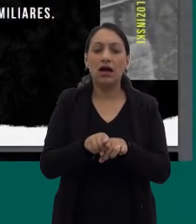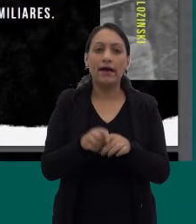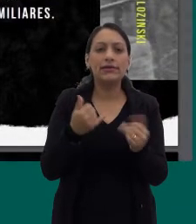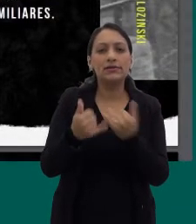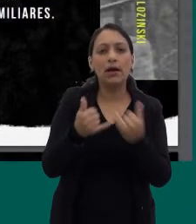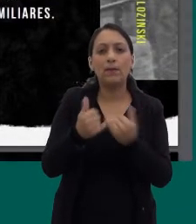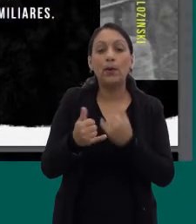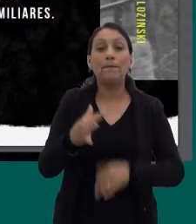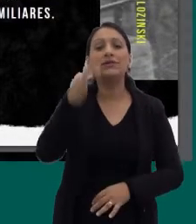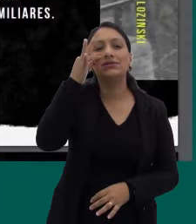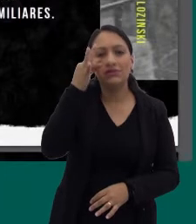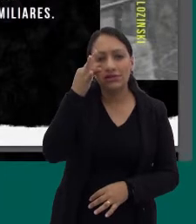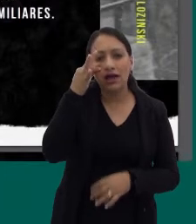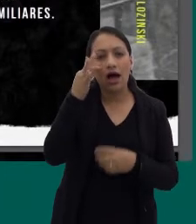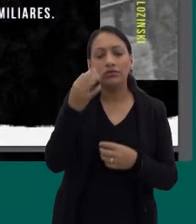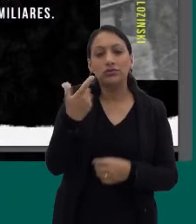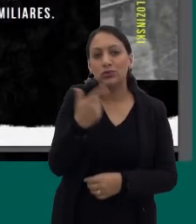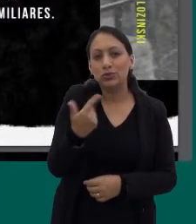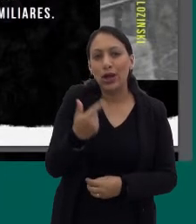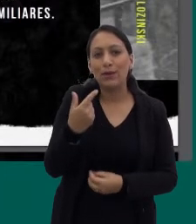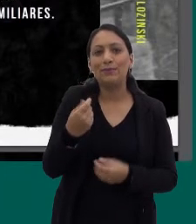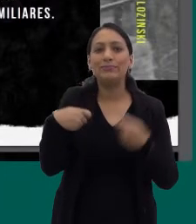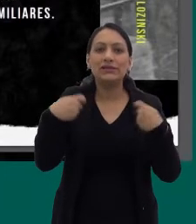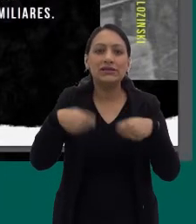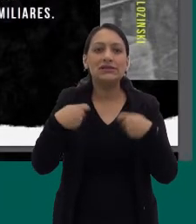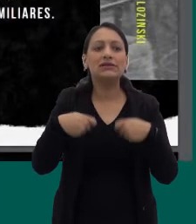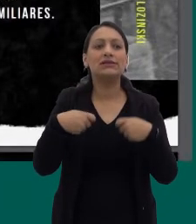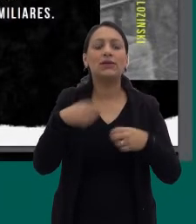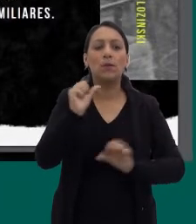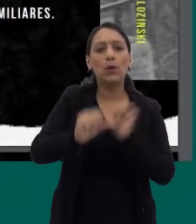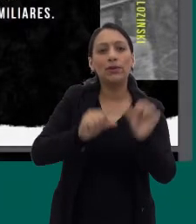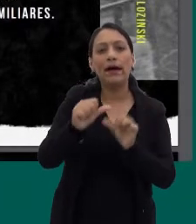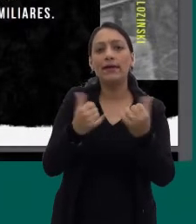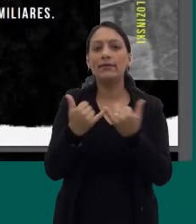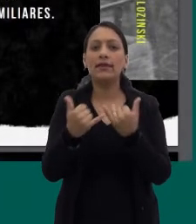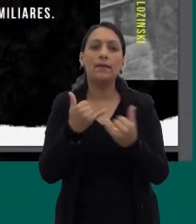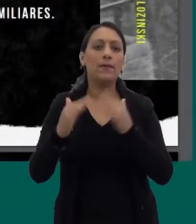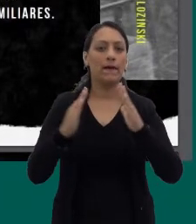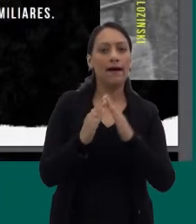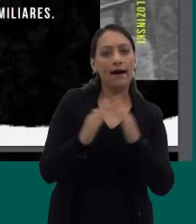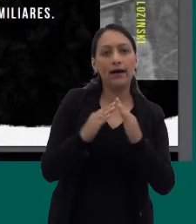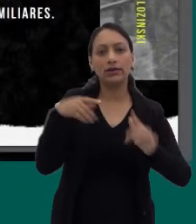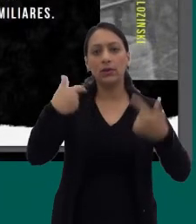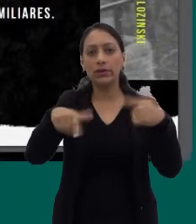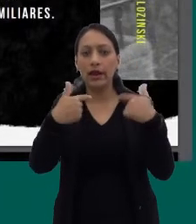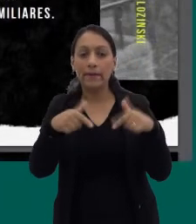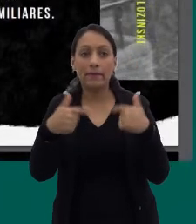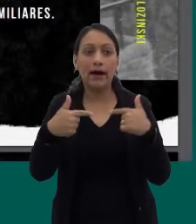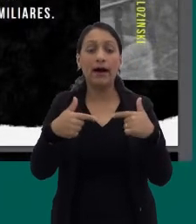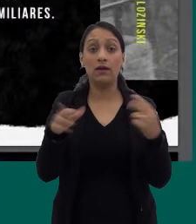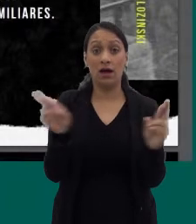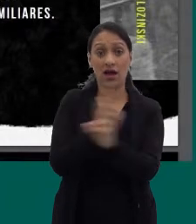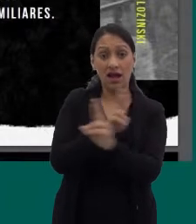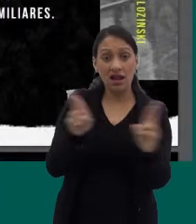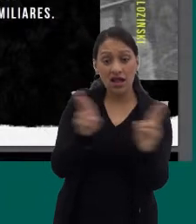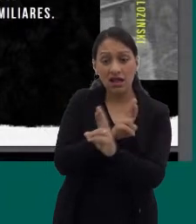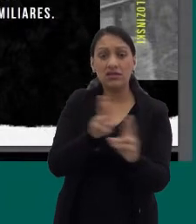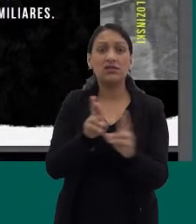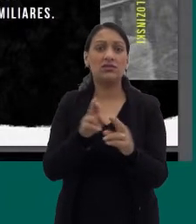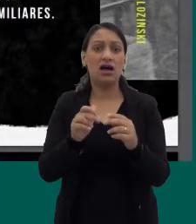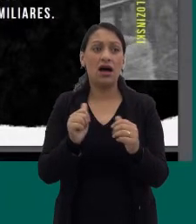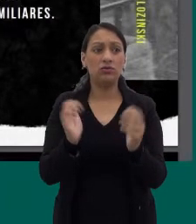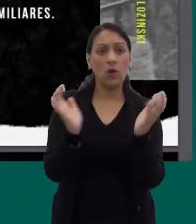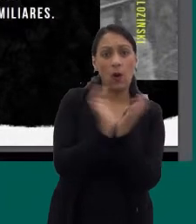teve que fazer uma remodelação, né, da nossa dinâmica da casa, do trabalho, né, as relações, né, de trabalho